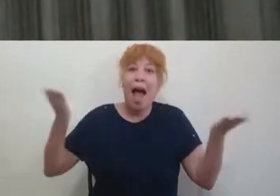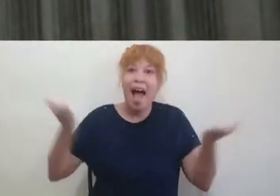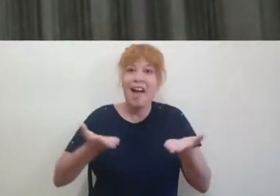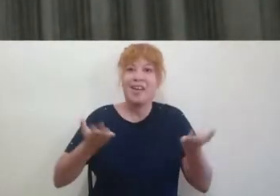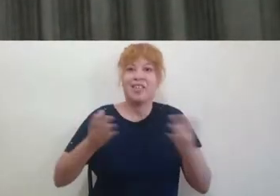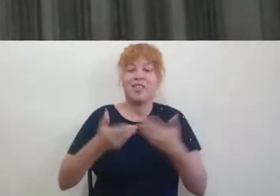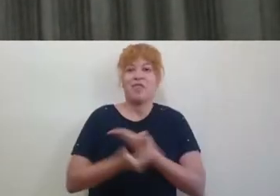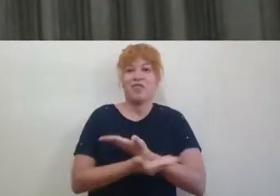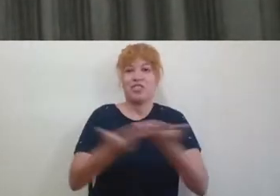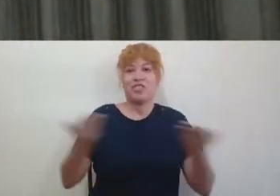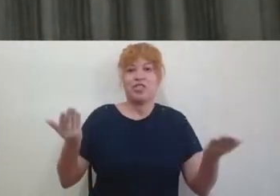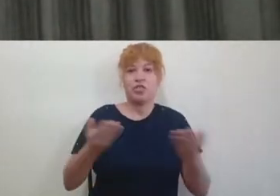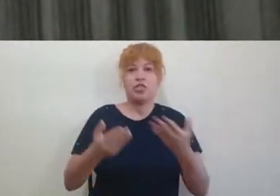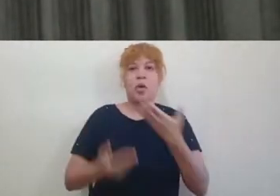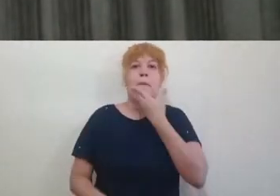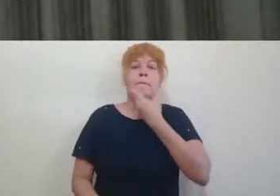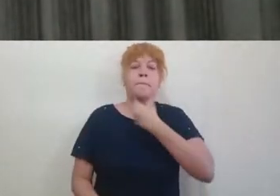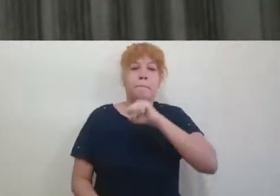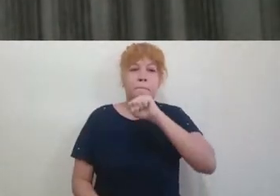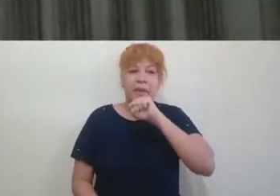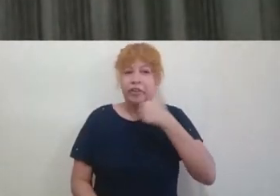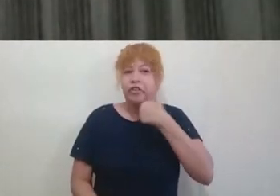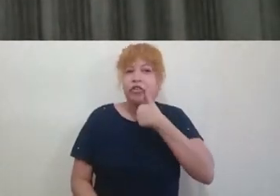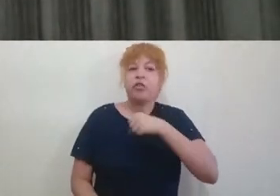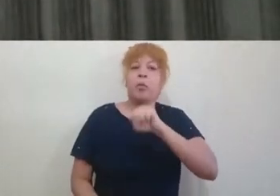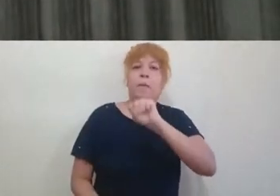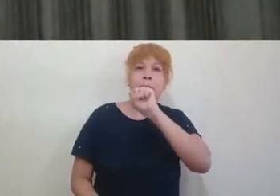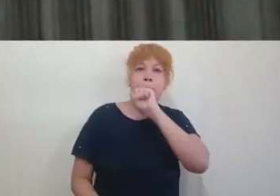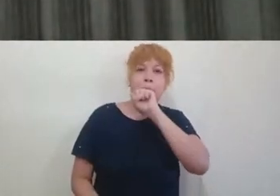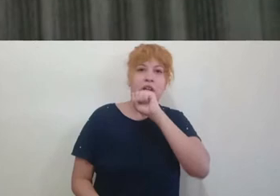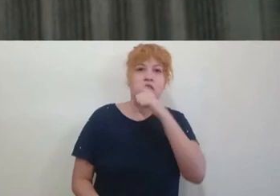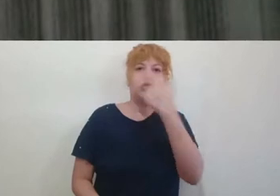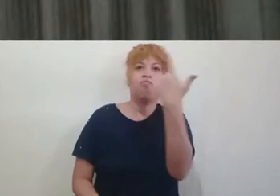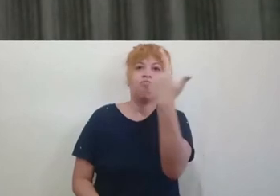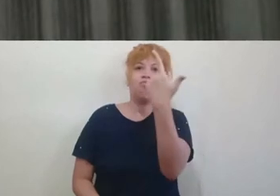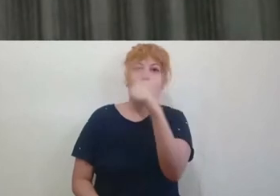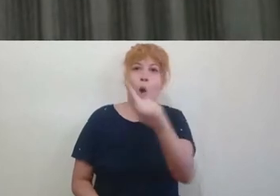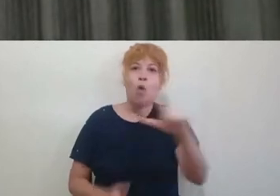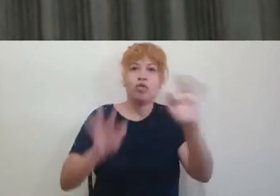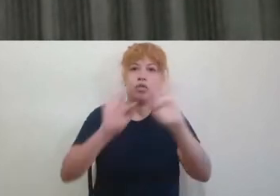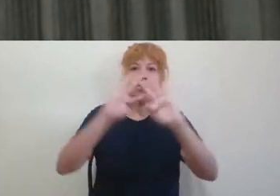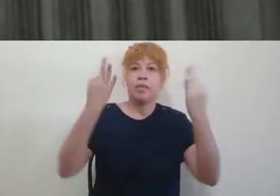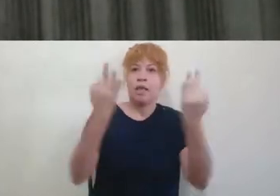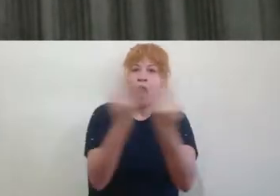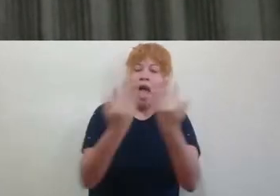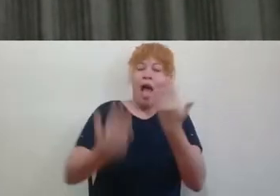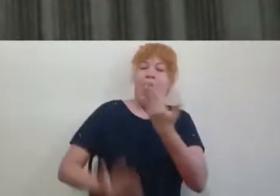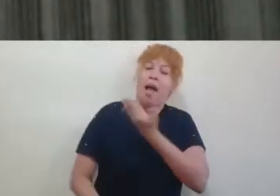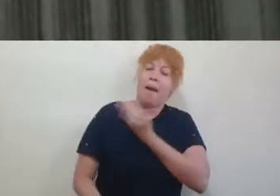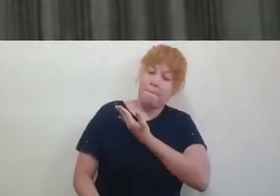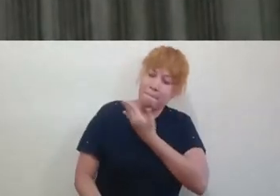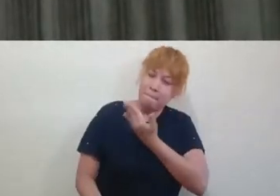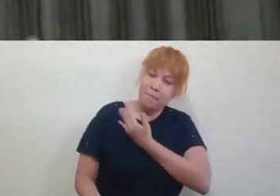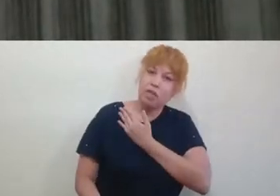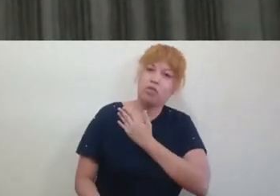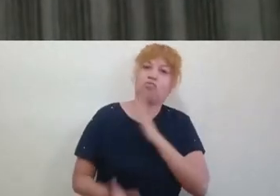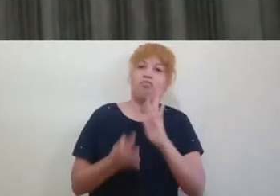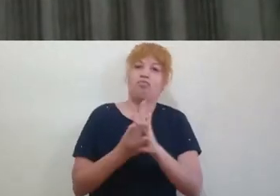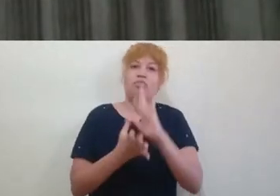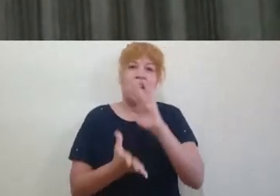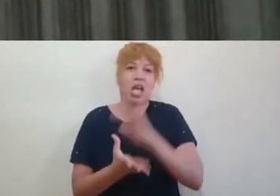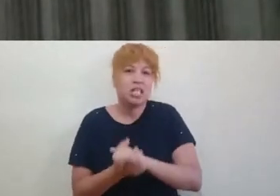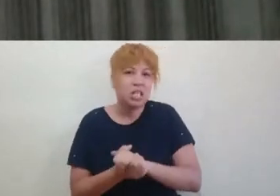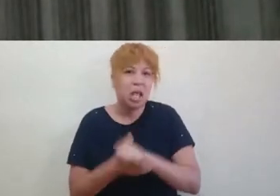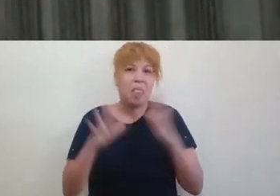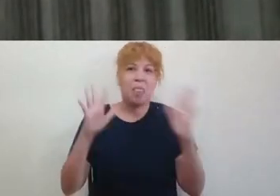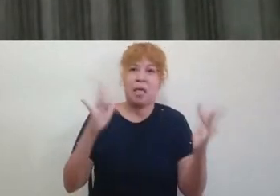Mas a vida é assim, é cheia de ciclos, desafios, oportunidades, fracassos e sucessos. Mas